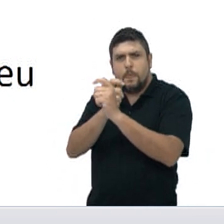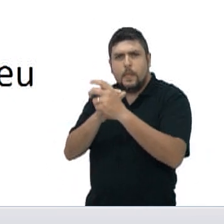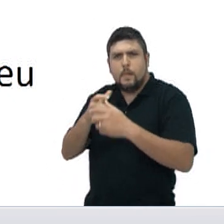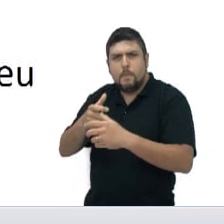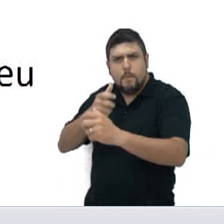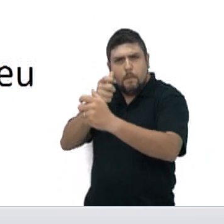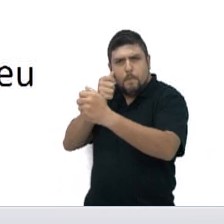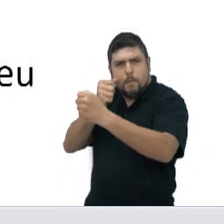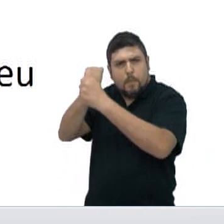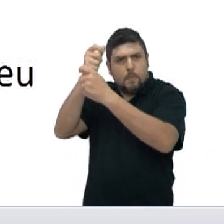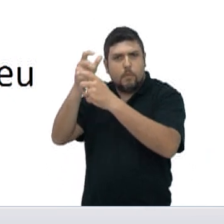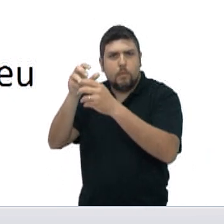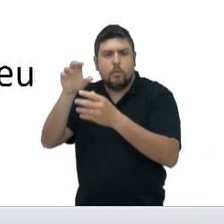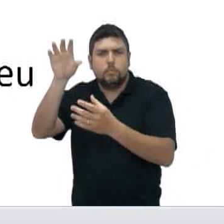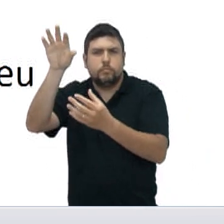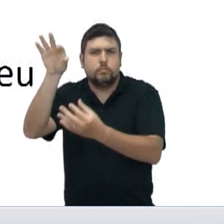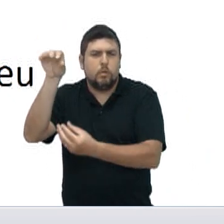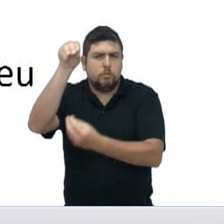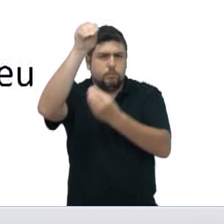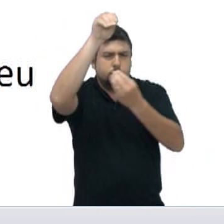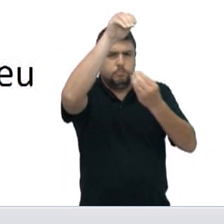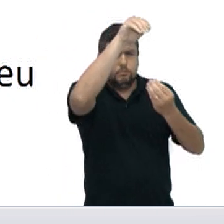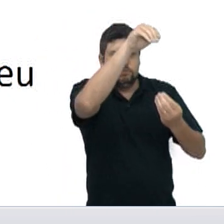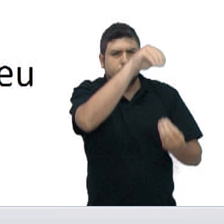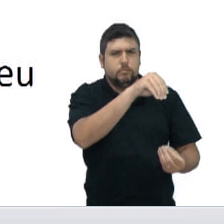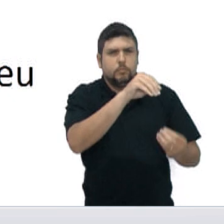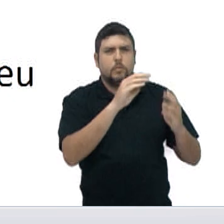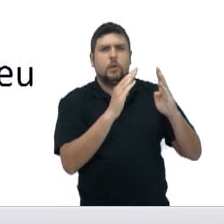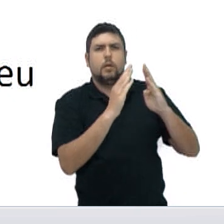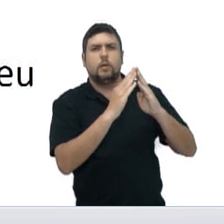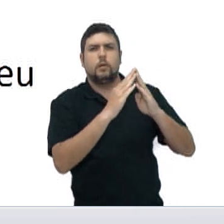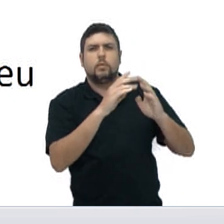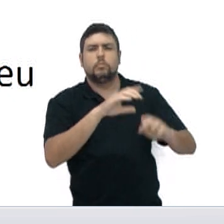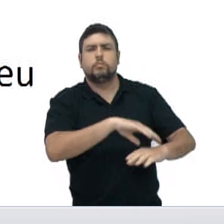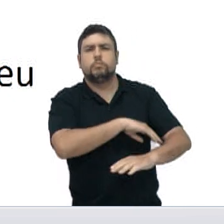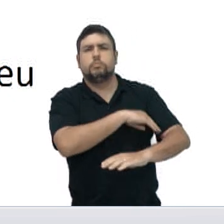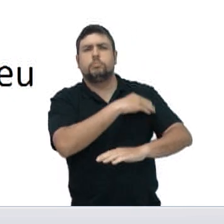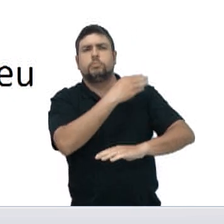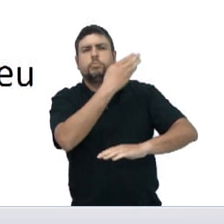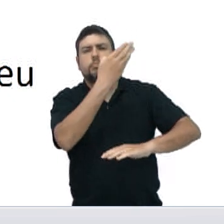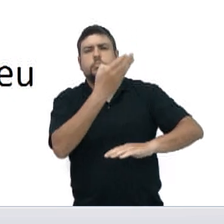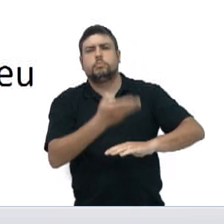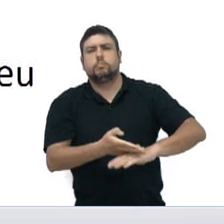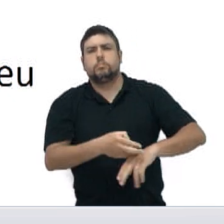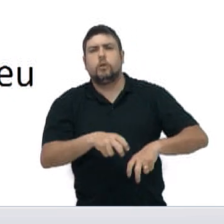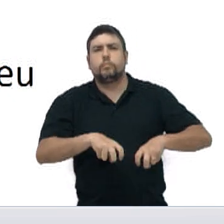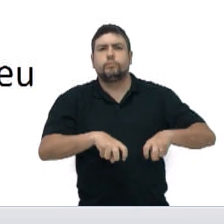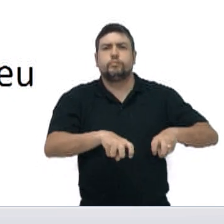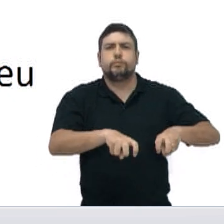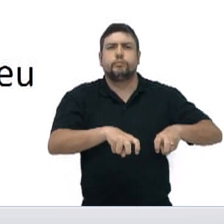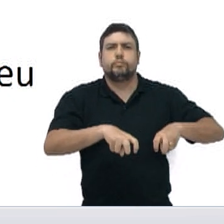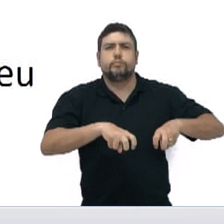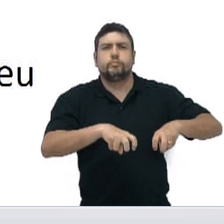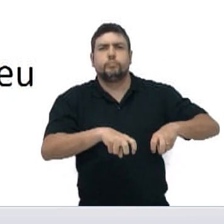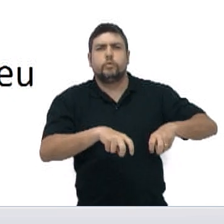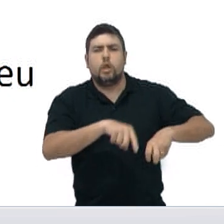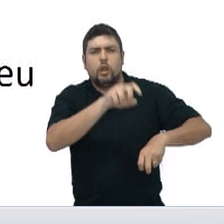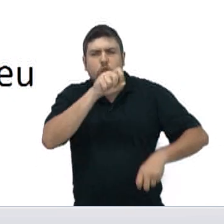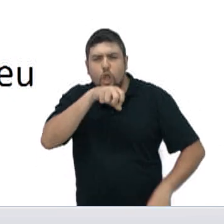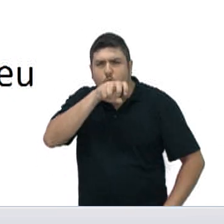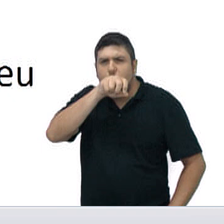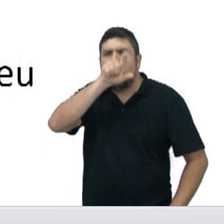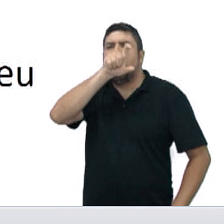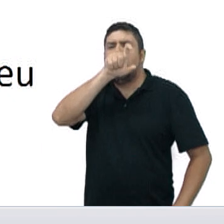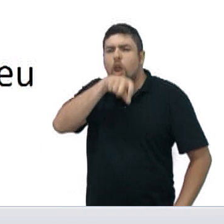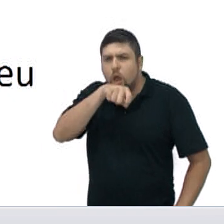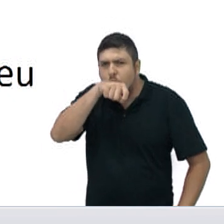um puleiro, onde ela fica o dia inteiro, fazendo escarcéu porque